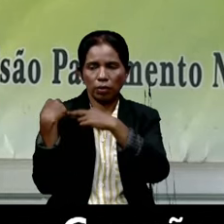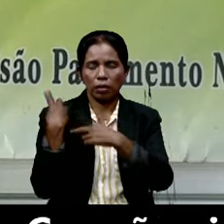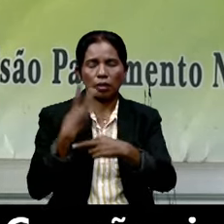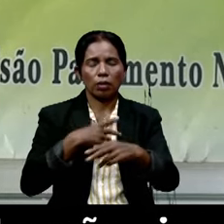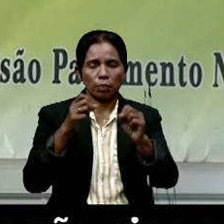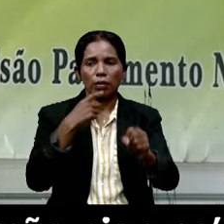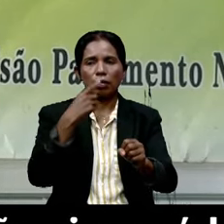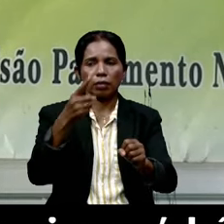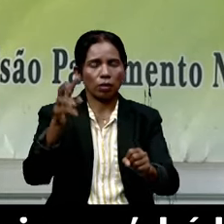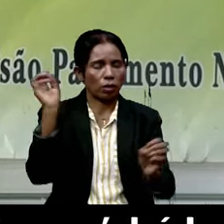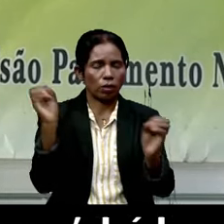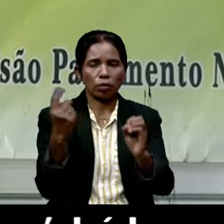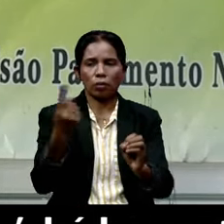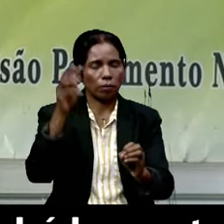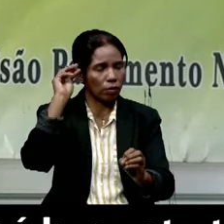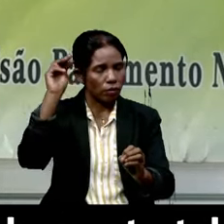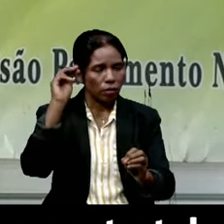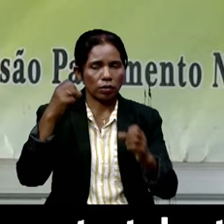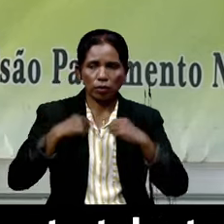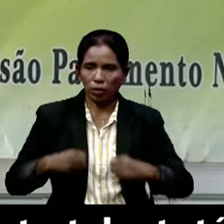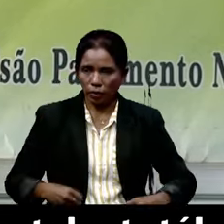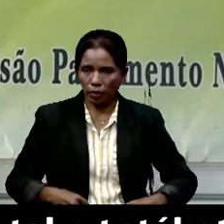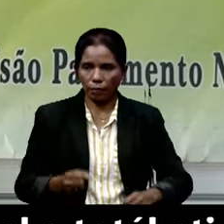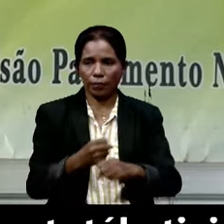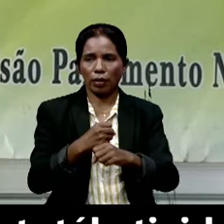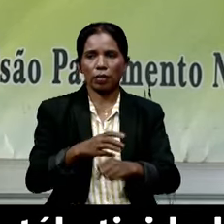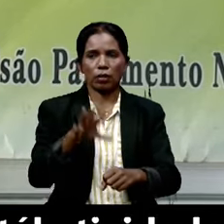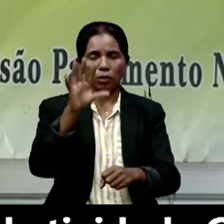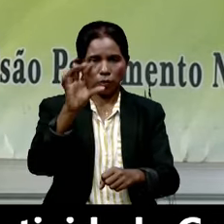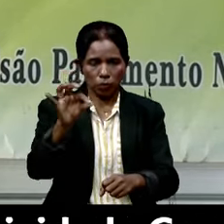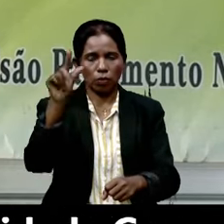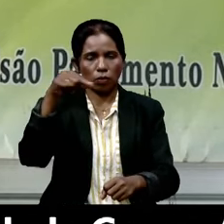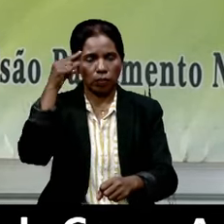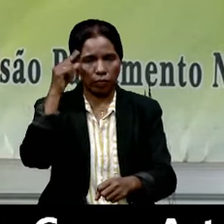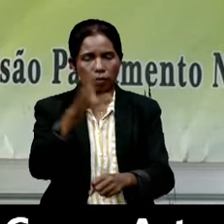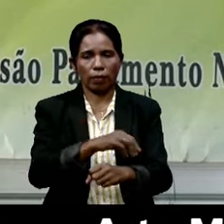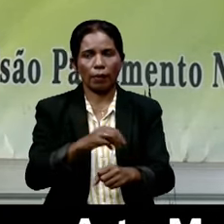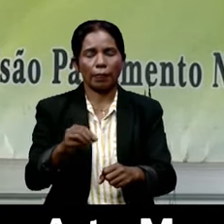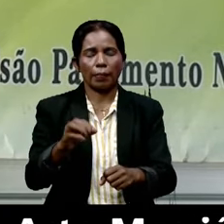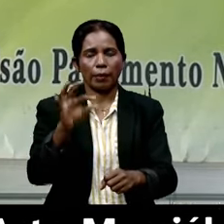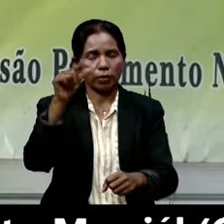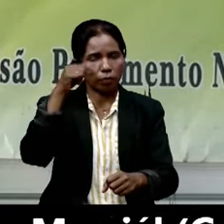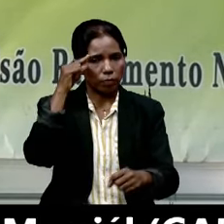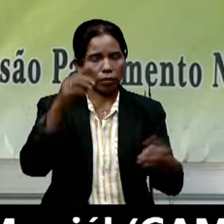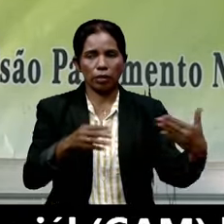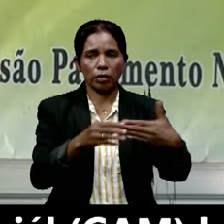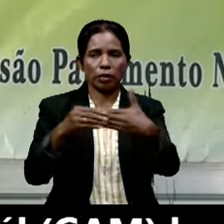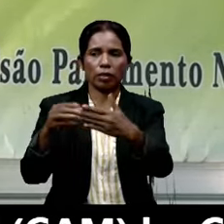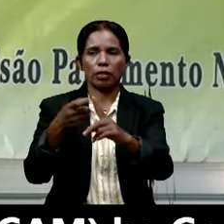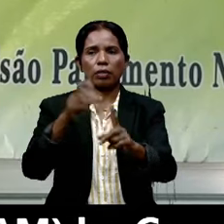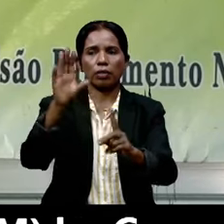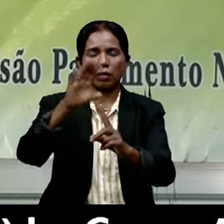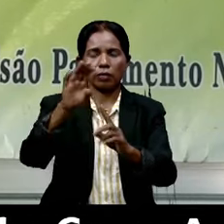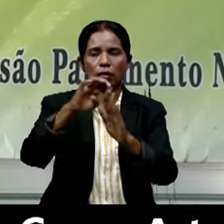de Cataclós, Ministério da Saúde. De. Ministério da Saúde é parte do nono governo. O nono governo lidera a Rússia, chefe Ida,